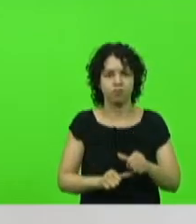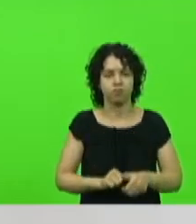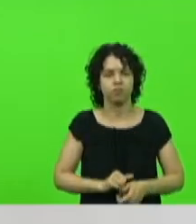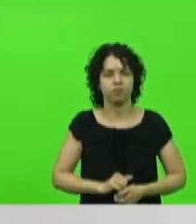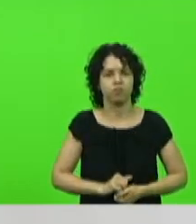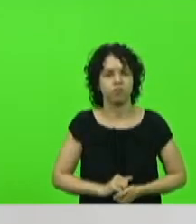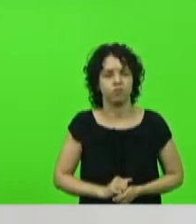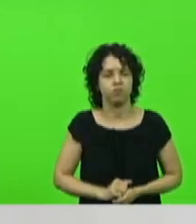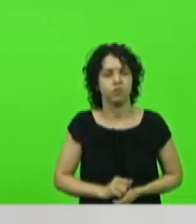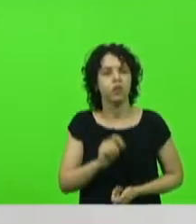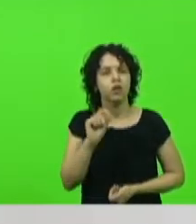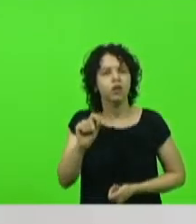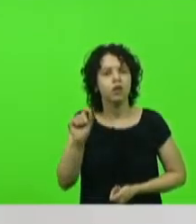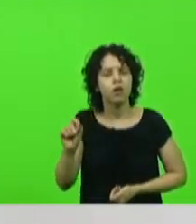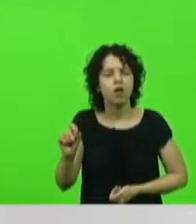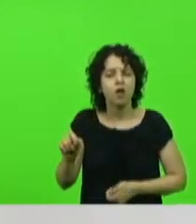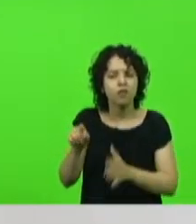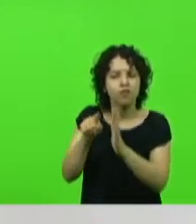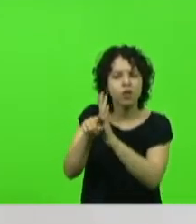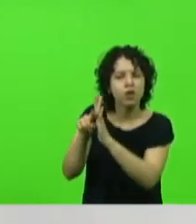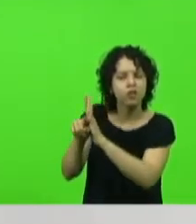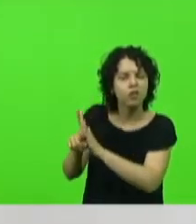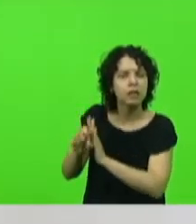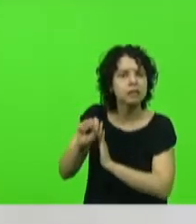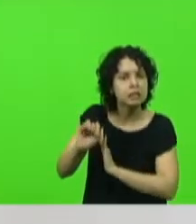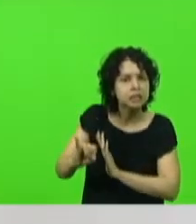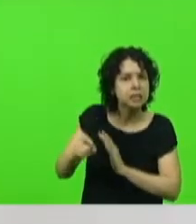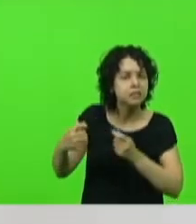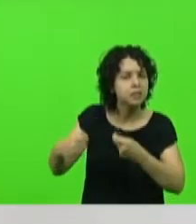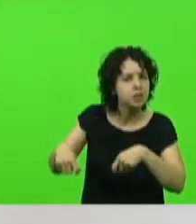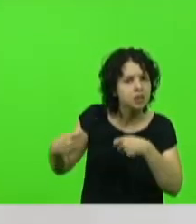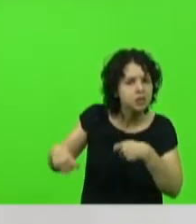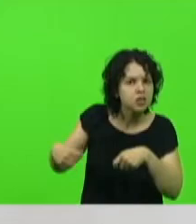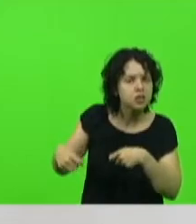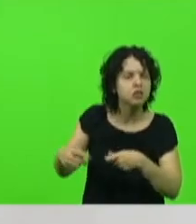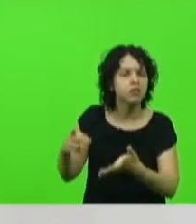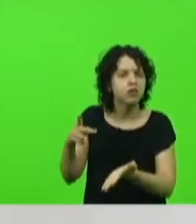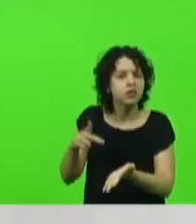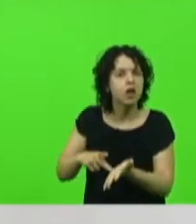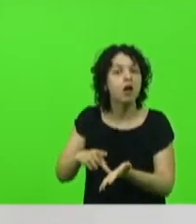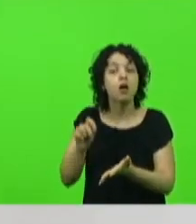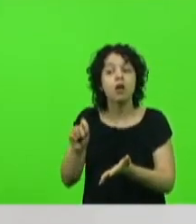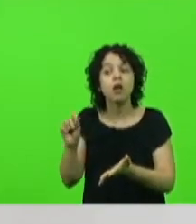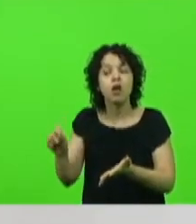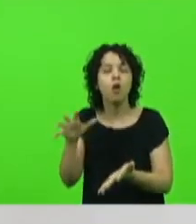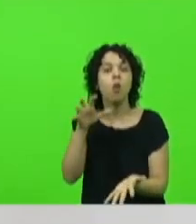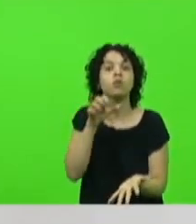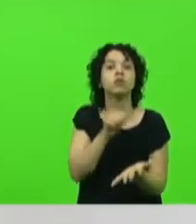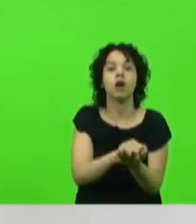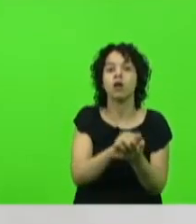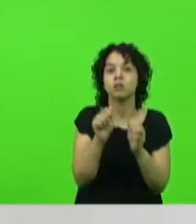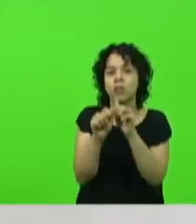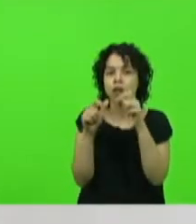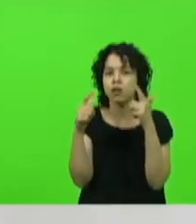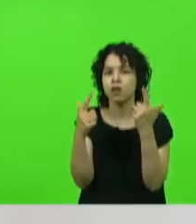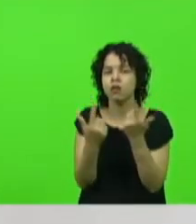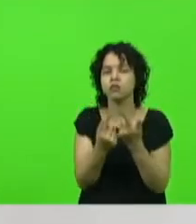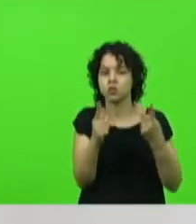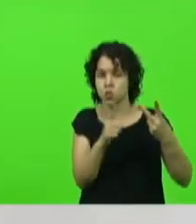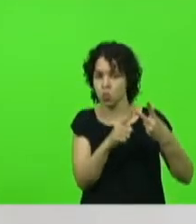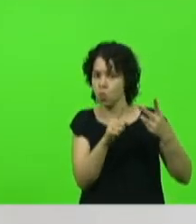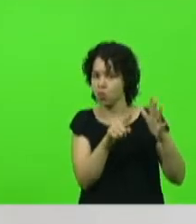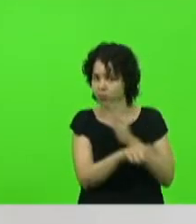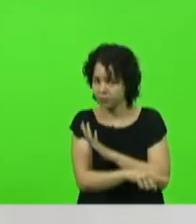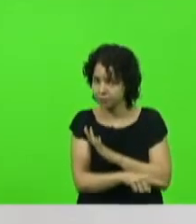Quem verifica a real necessidade dos serviços e quem que devem ser contratados pela Alesc? Essa é a segunda pergunta. Vamos para a